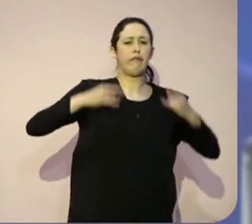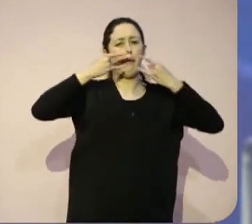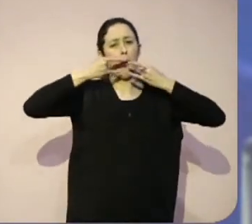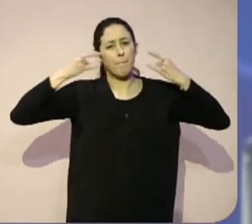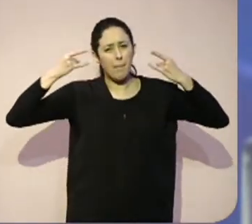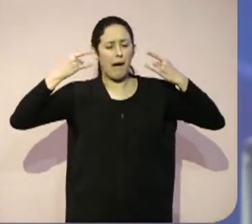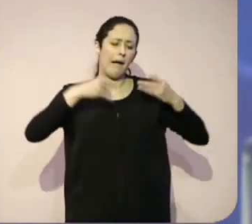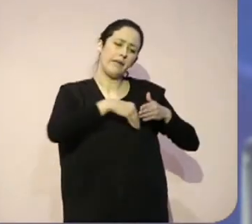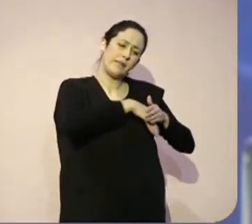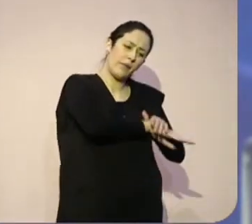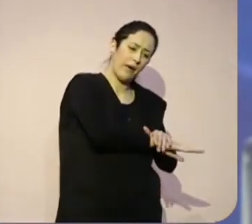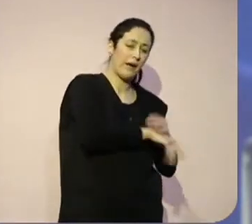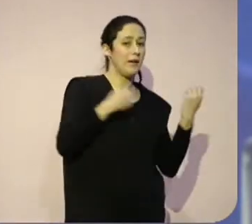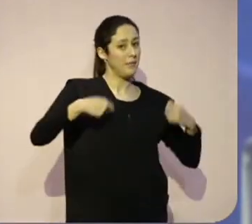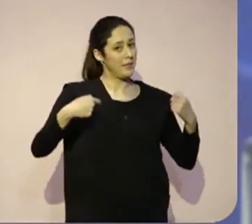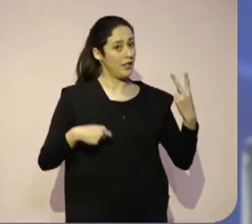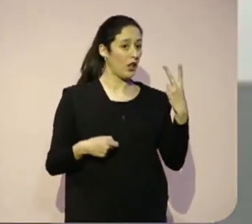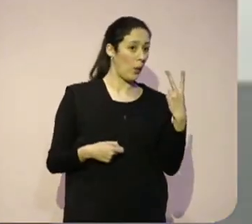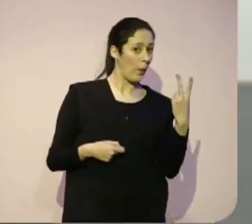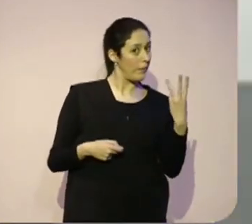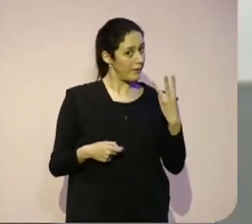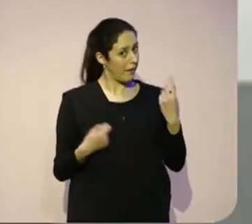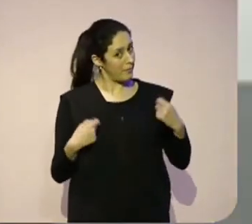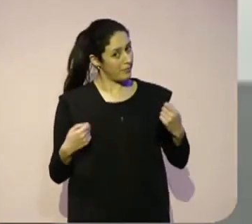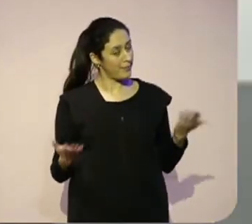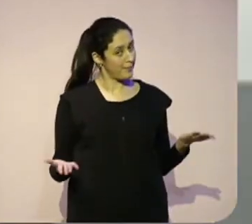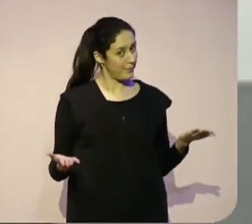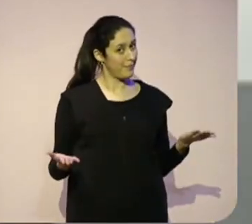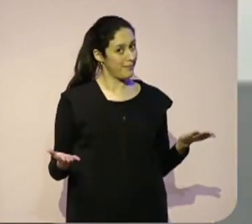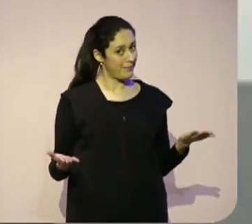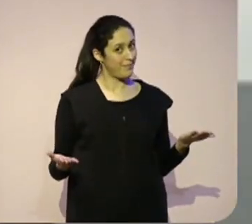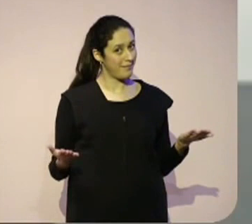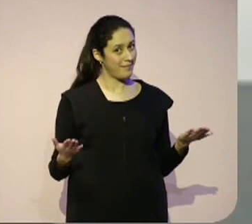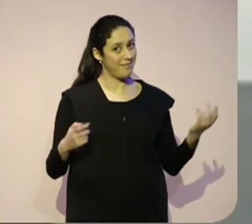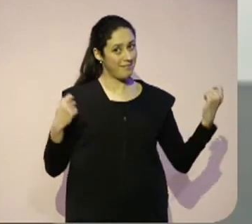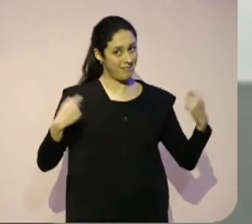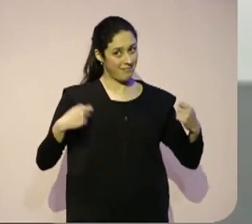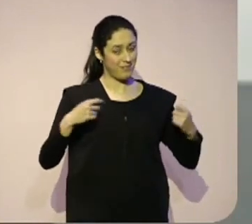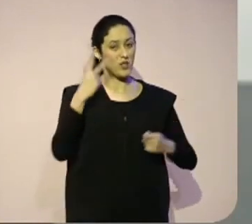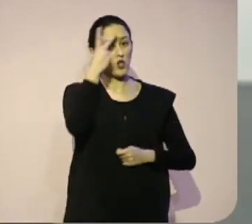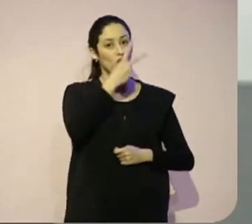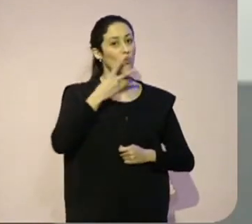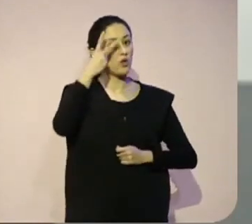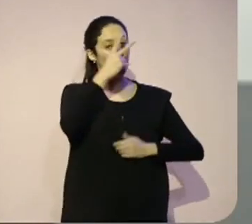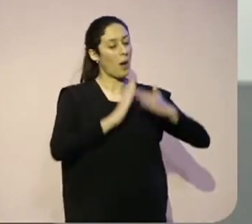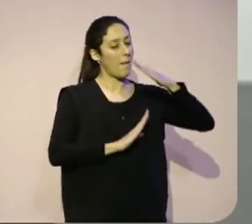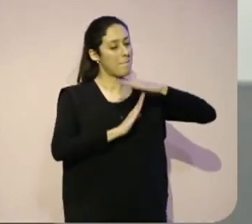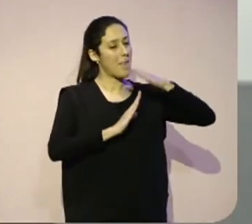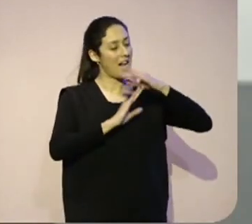se não tiver tinha que ter, porque você só pode usar 2 horas a máscara.